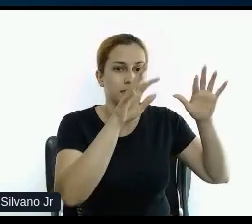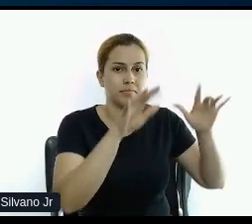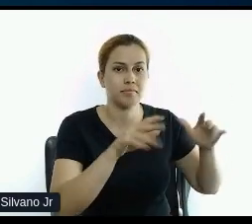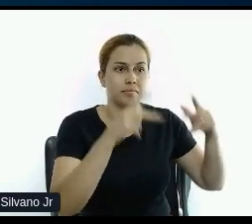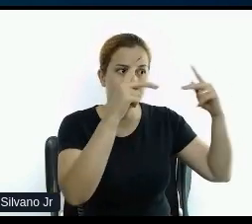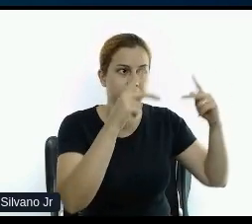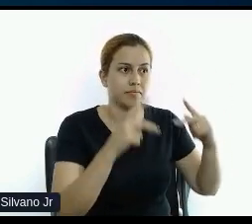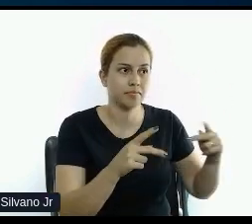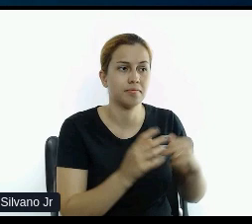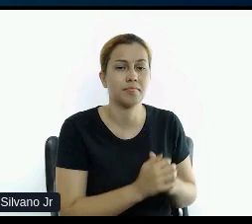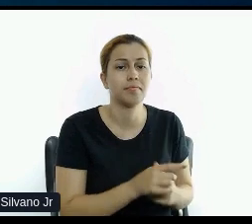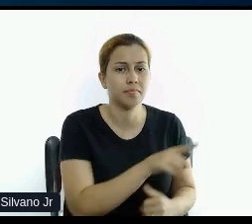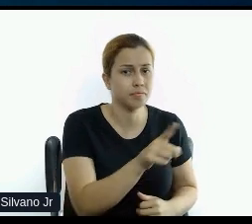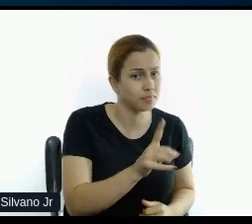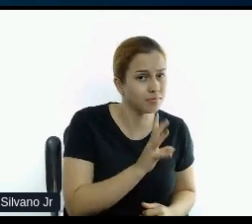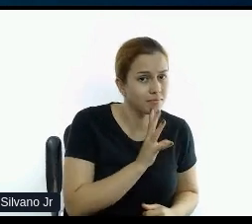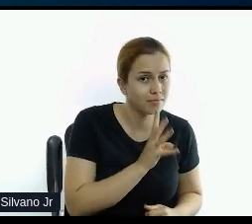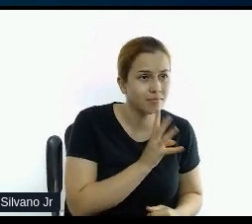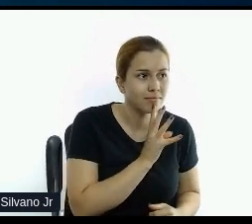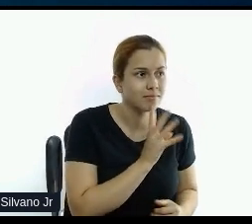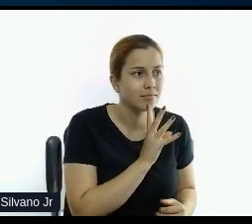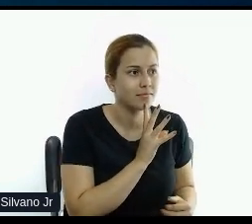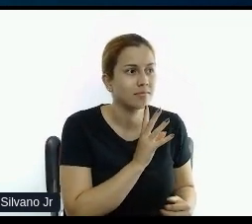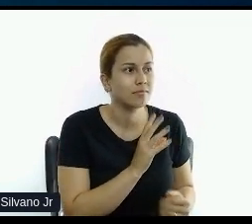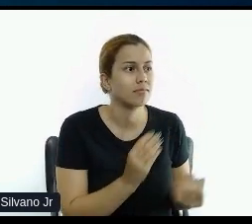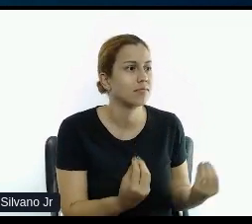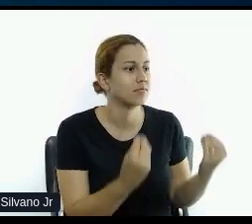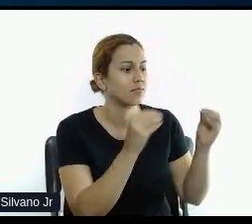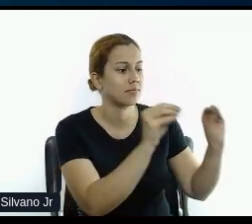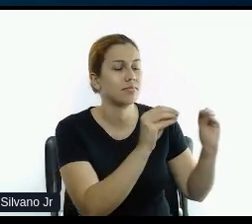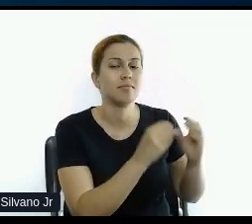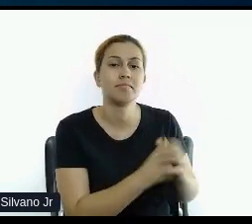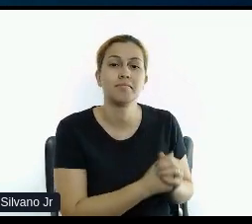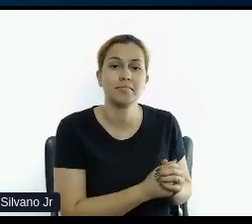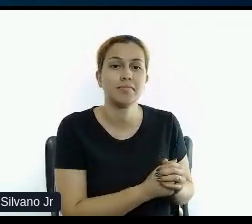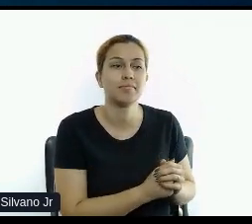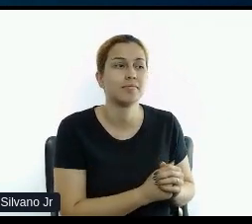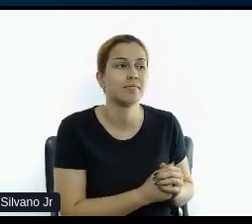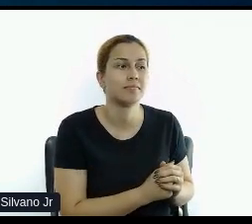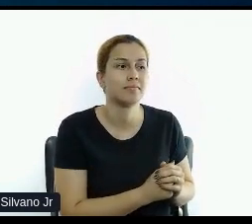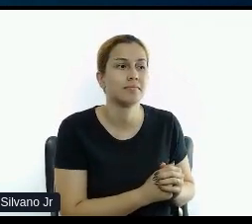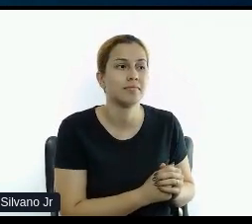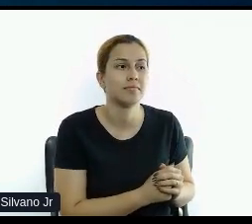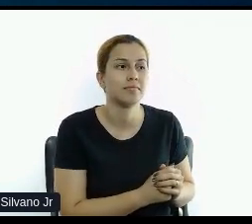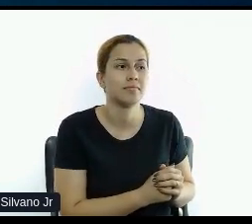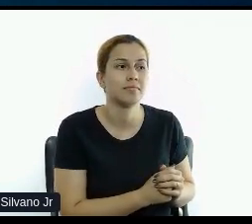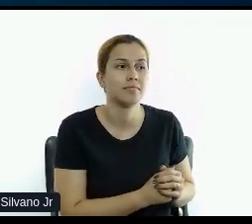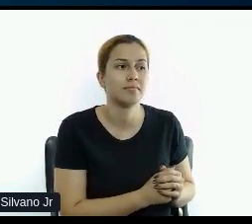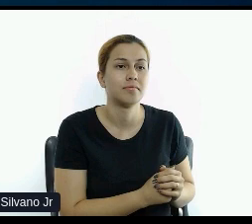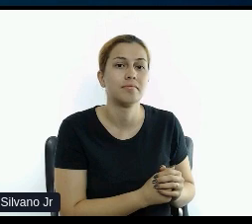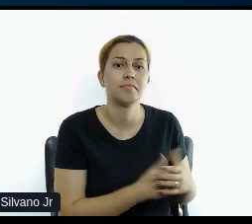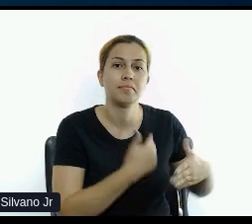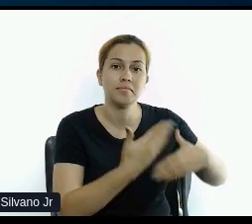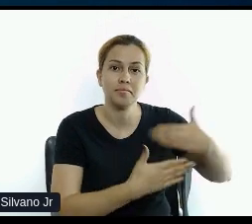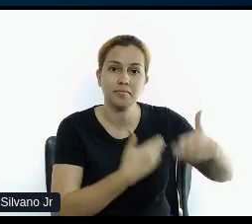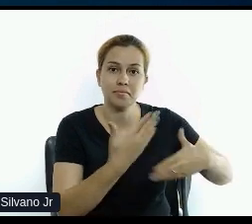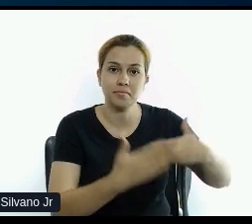parte de desenvolvimento web, né? Então, está lançando uma imagem aí. E eu vou passar um IMG, um SRC, onde dentro